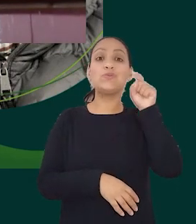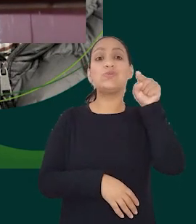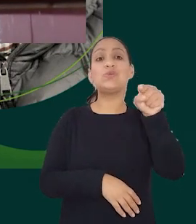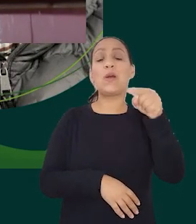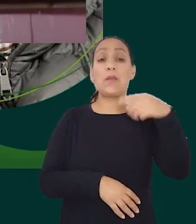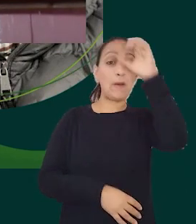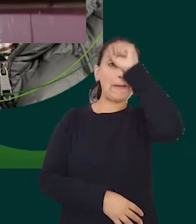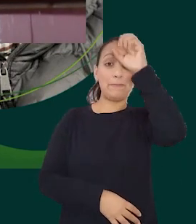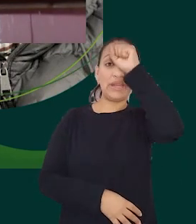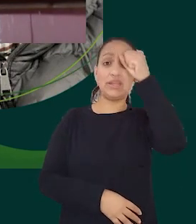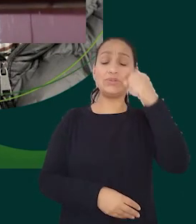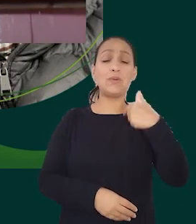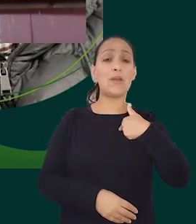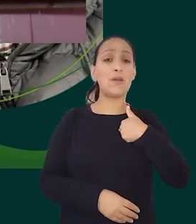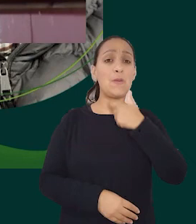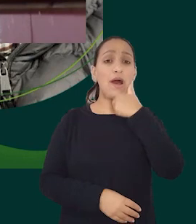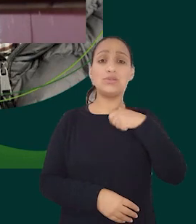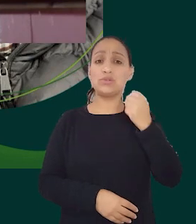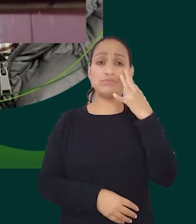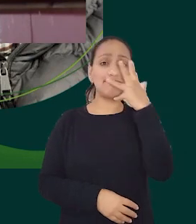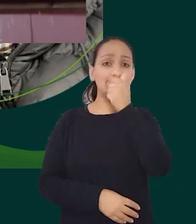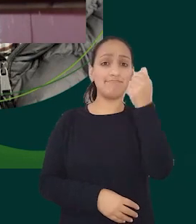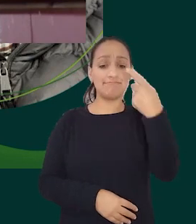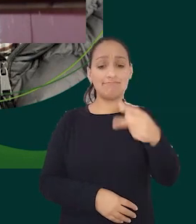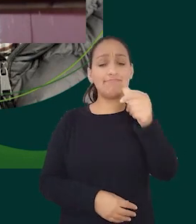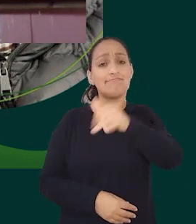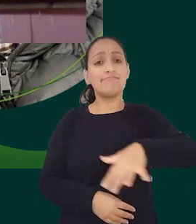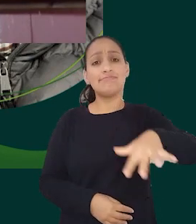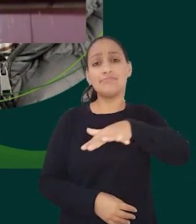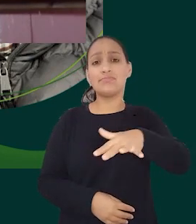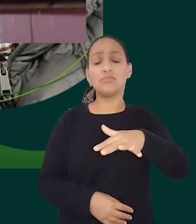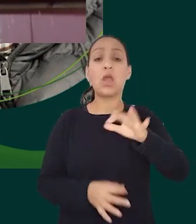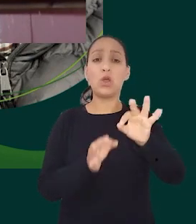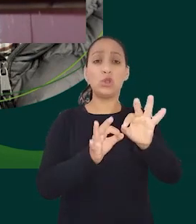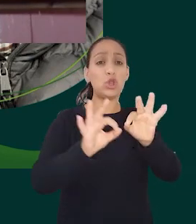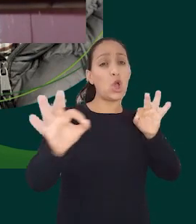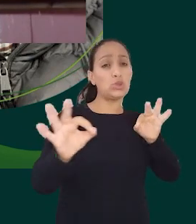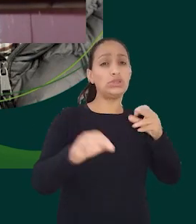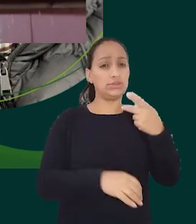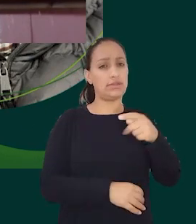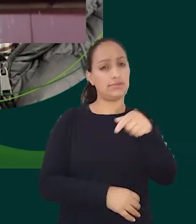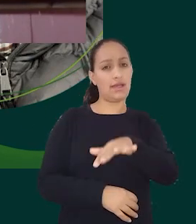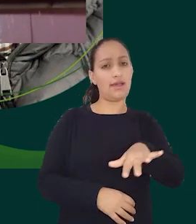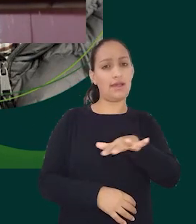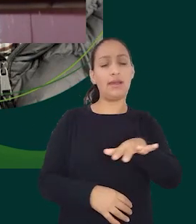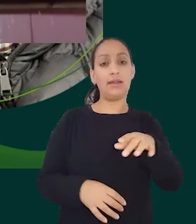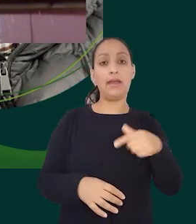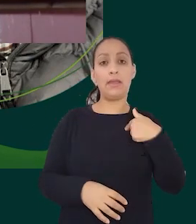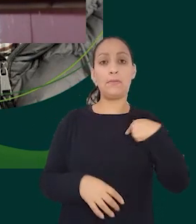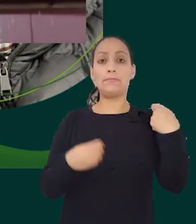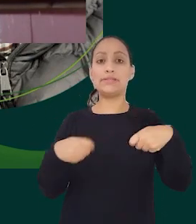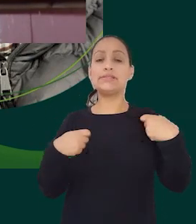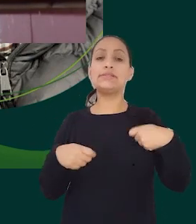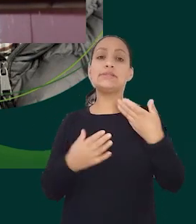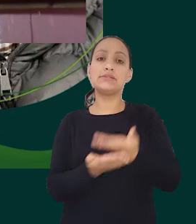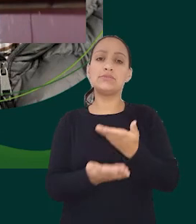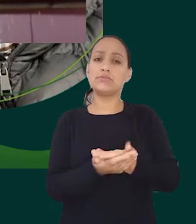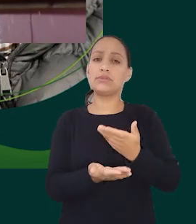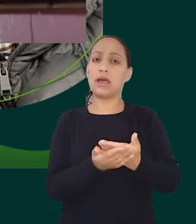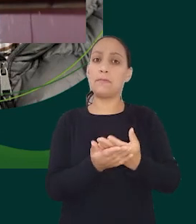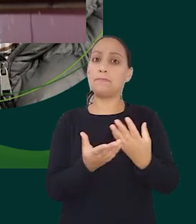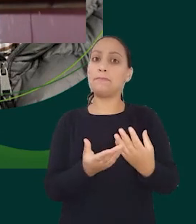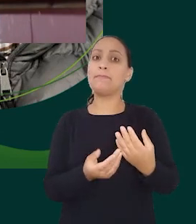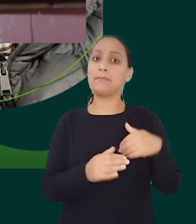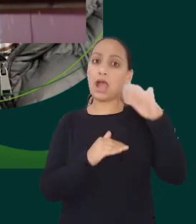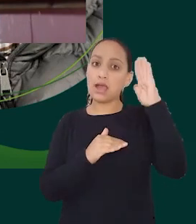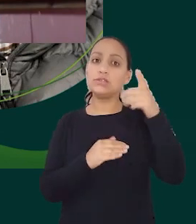É uma área que eu acho linda e que e eu estou bastante longe dela, Eu teria que estudar muito